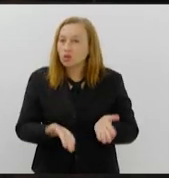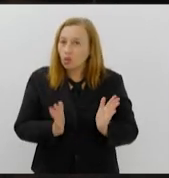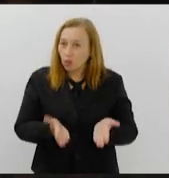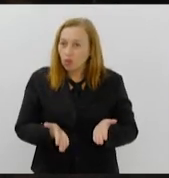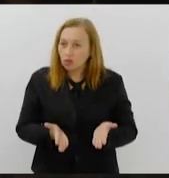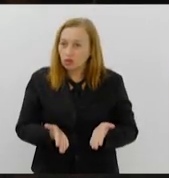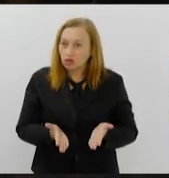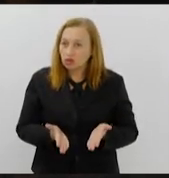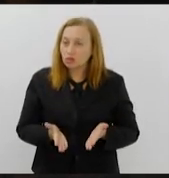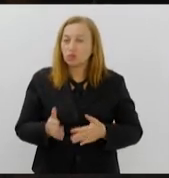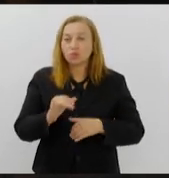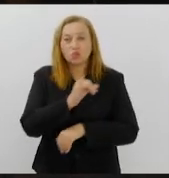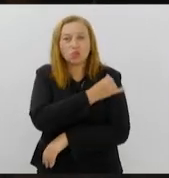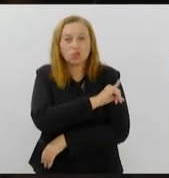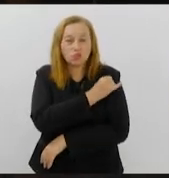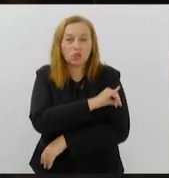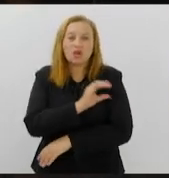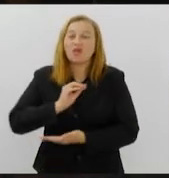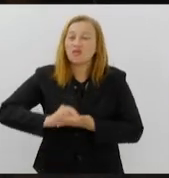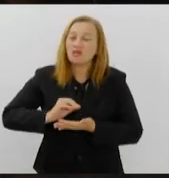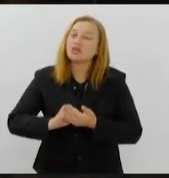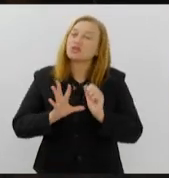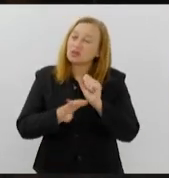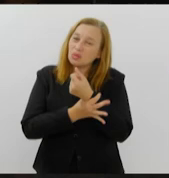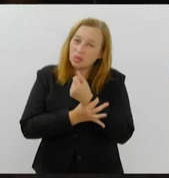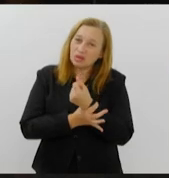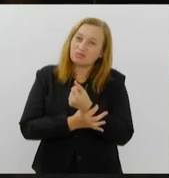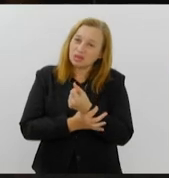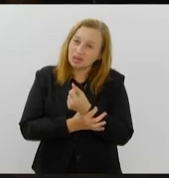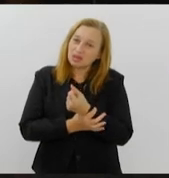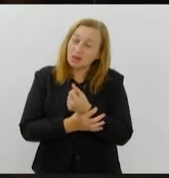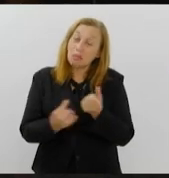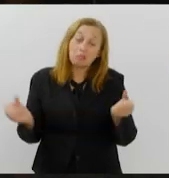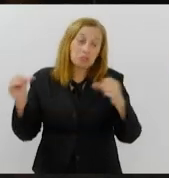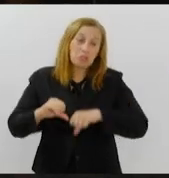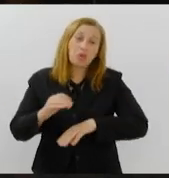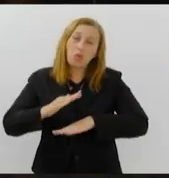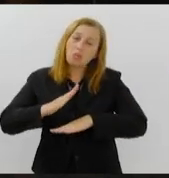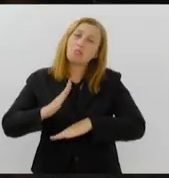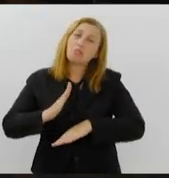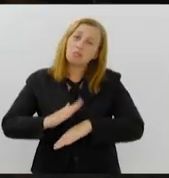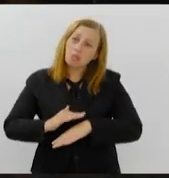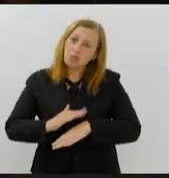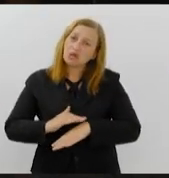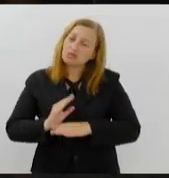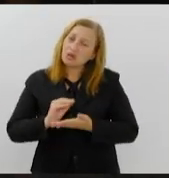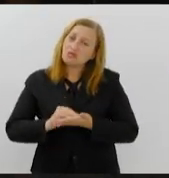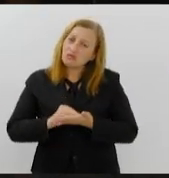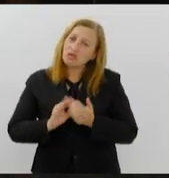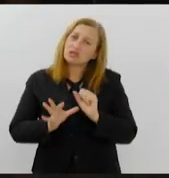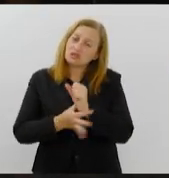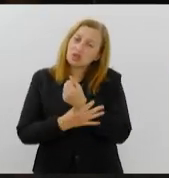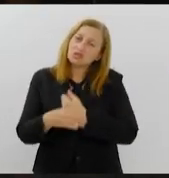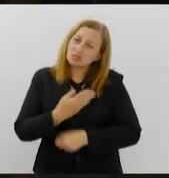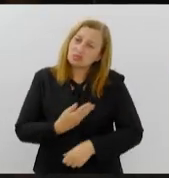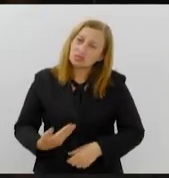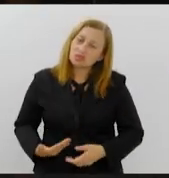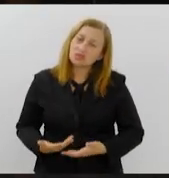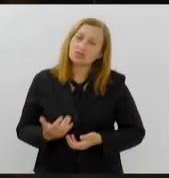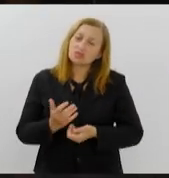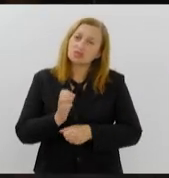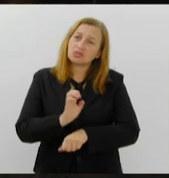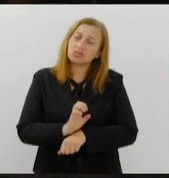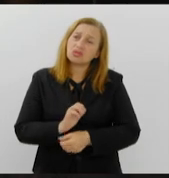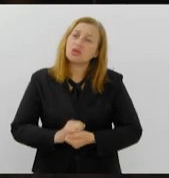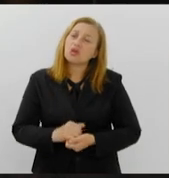segurança, na verdade, o Rio de Janeiro hoje vive uma insegurança. Nós estamos vivendo os piores momentos da falta de segurança hoje no Rio de Janeiro. Faço coro com